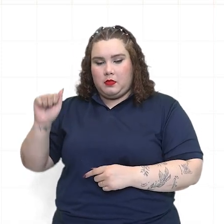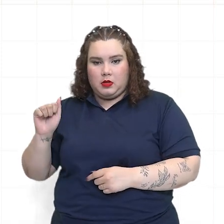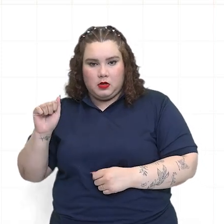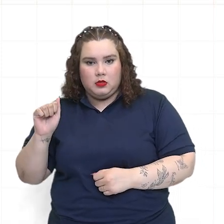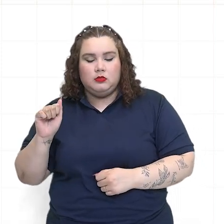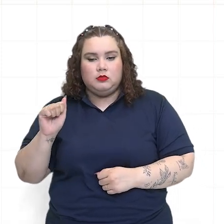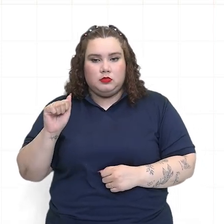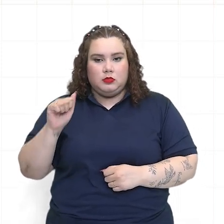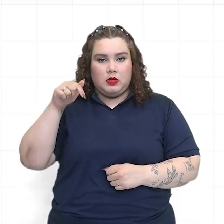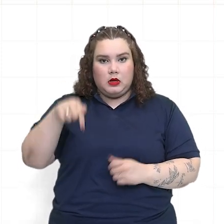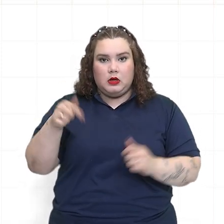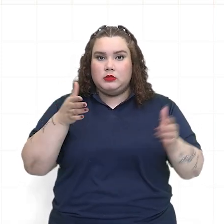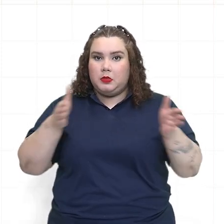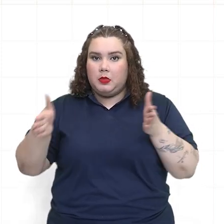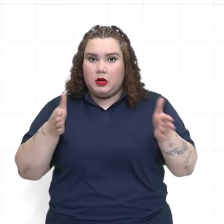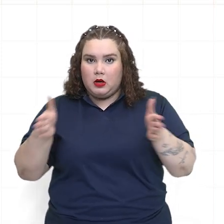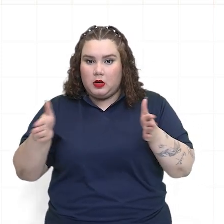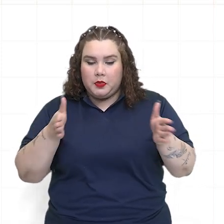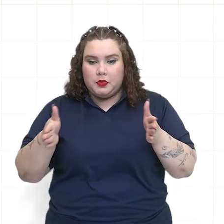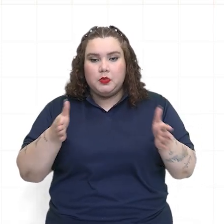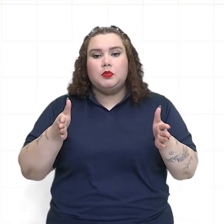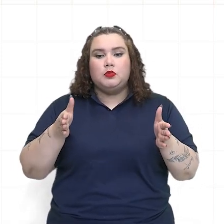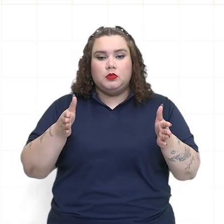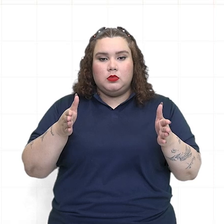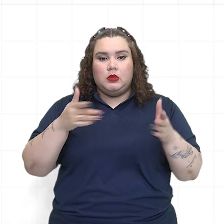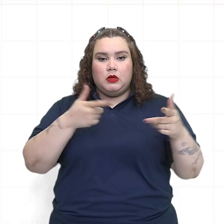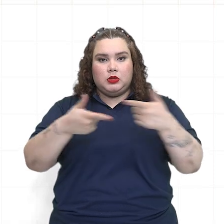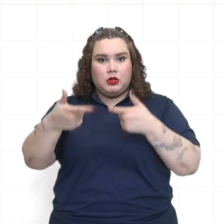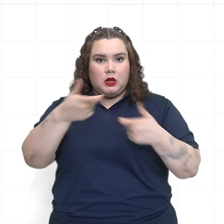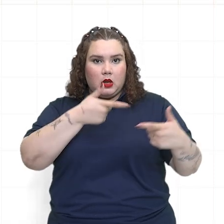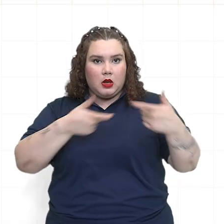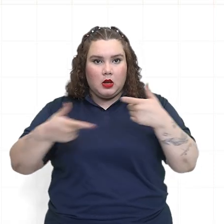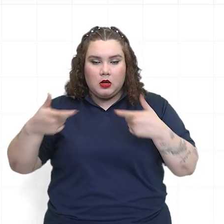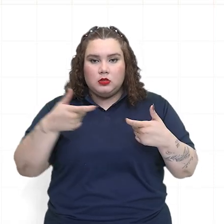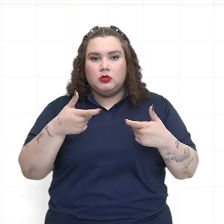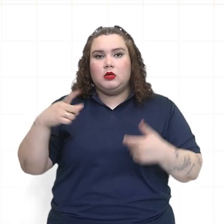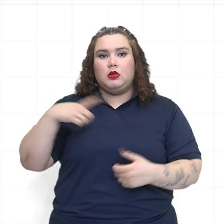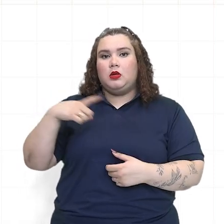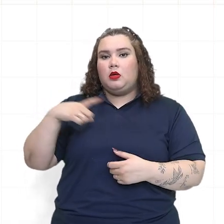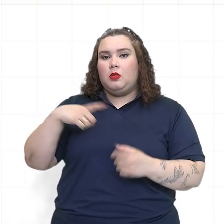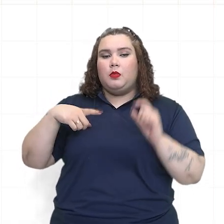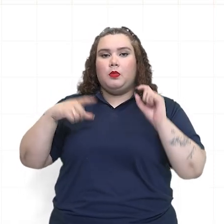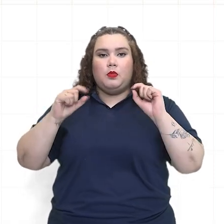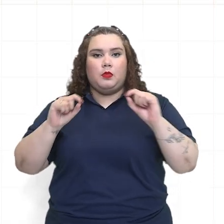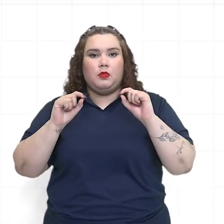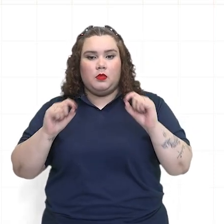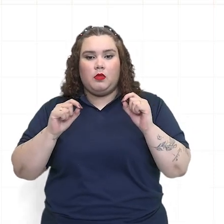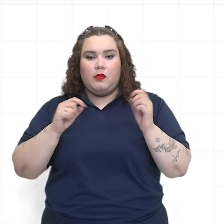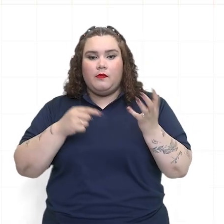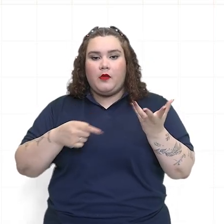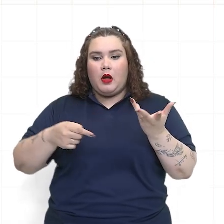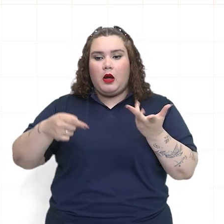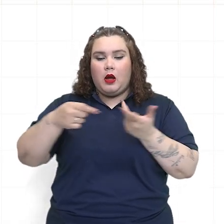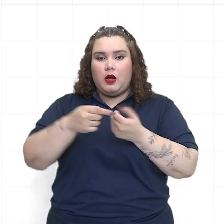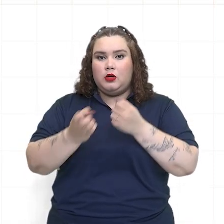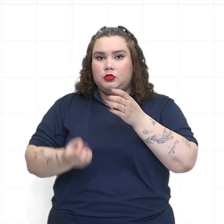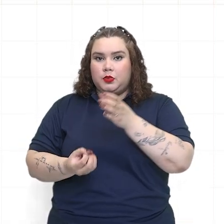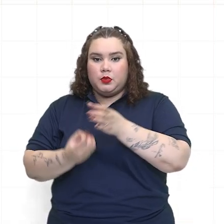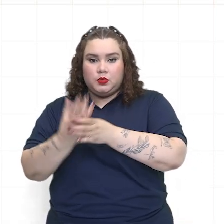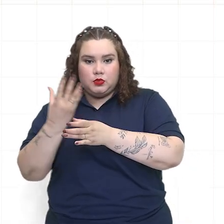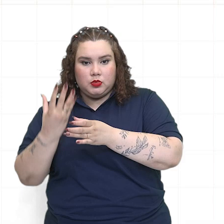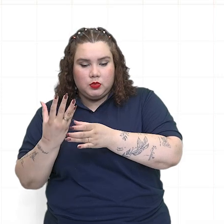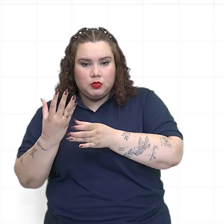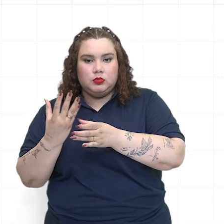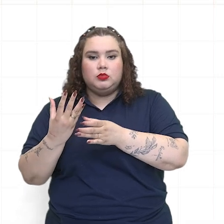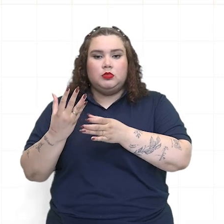é dentro desse período aí das guerras médicas, né, que você tem muitas produções,